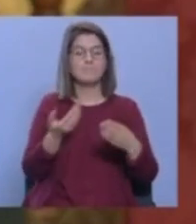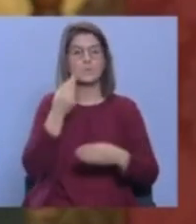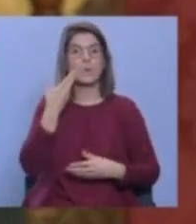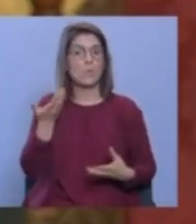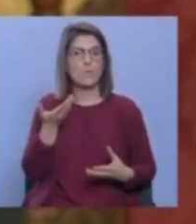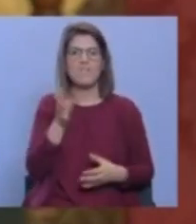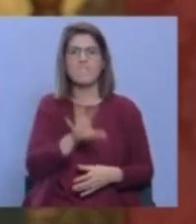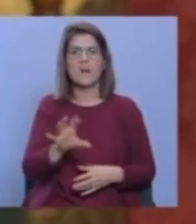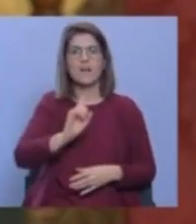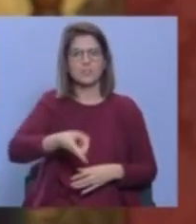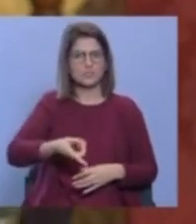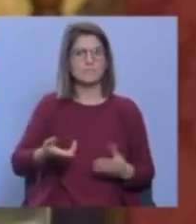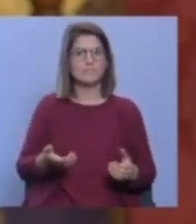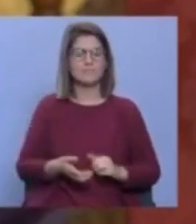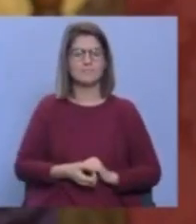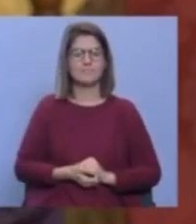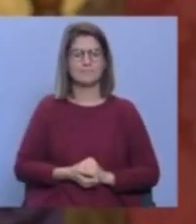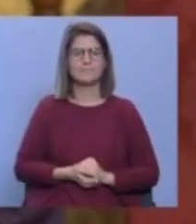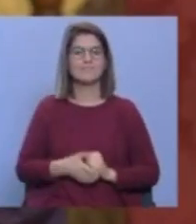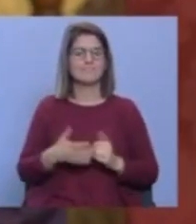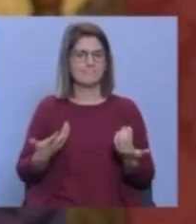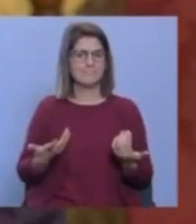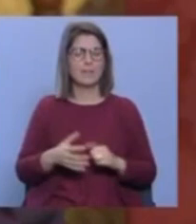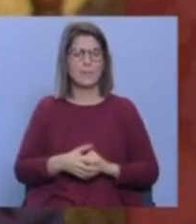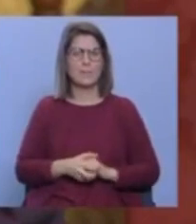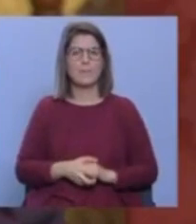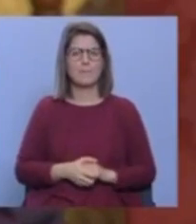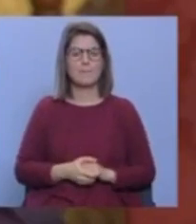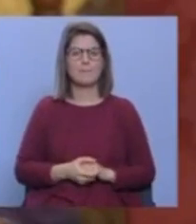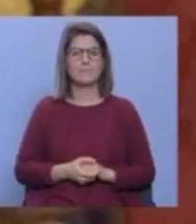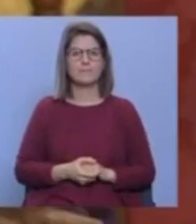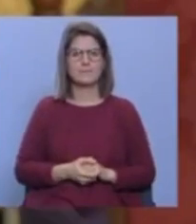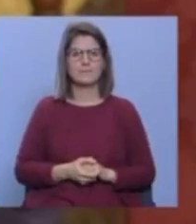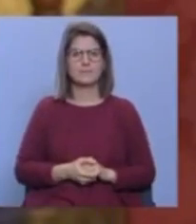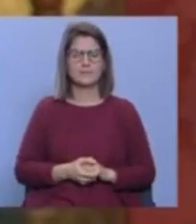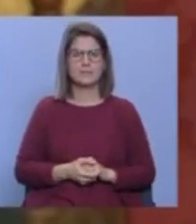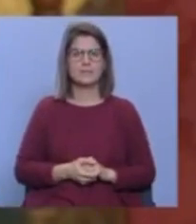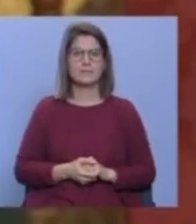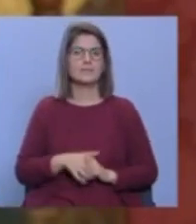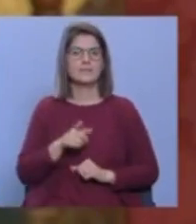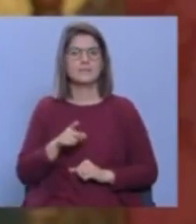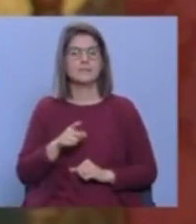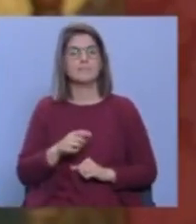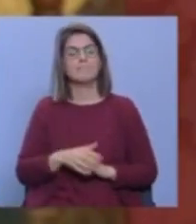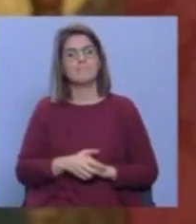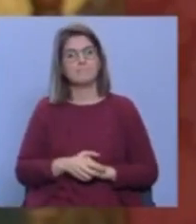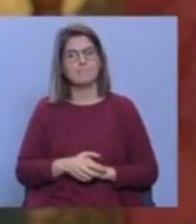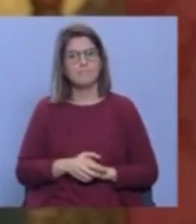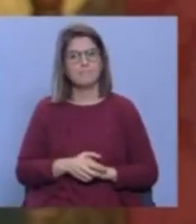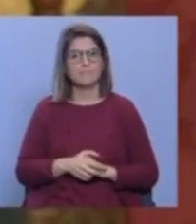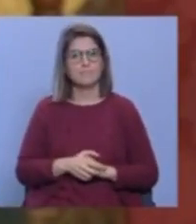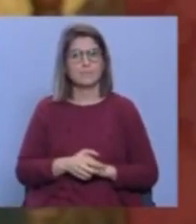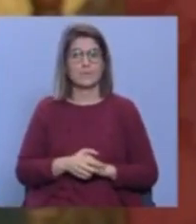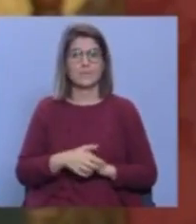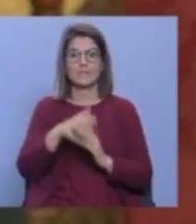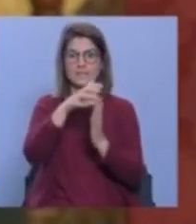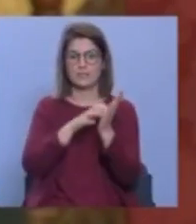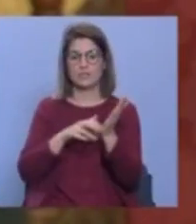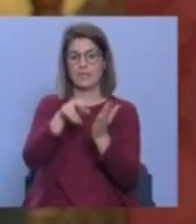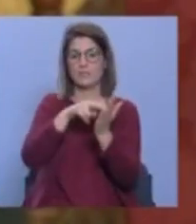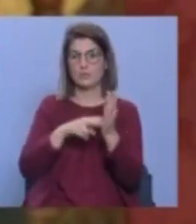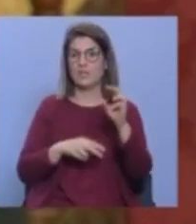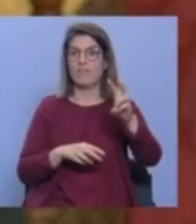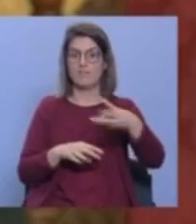De que maneira? Vamos então aterrar nas três leituras de